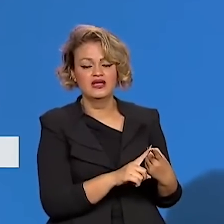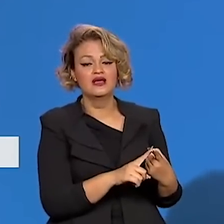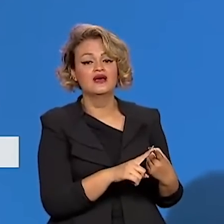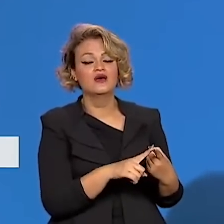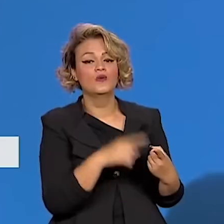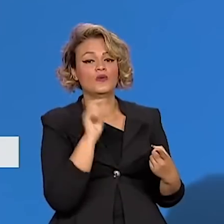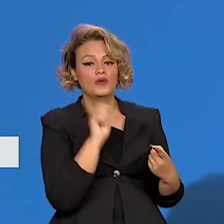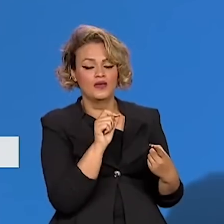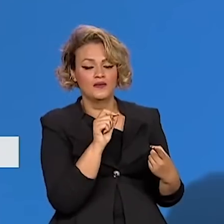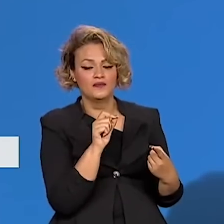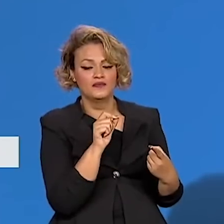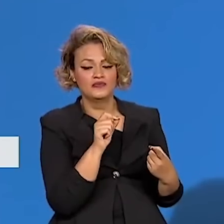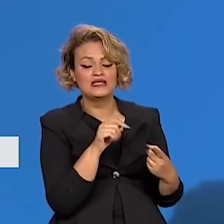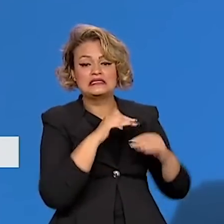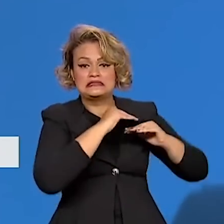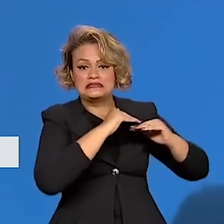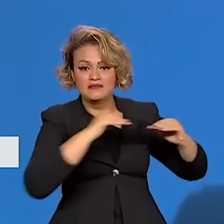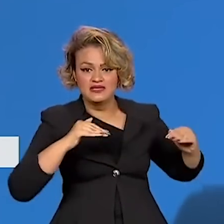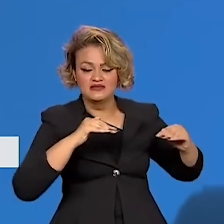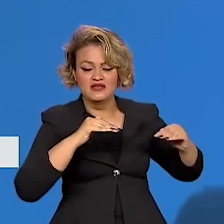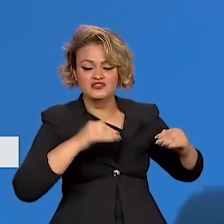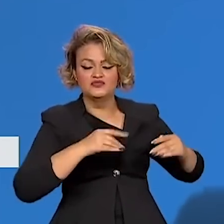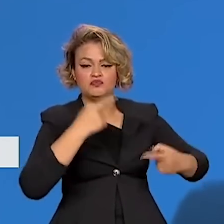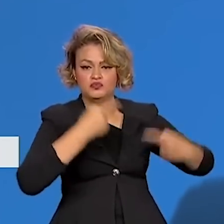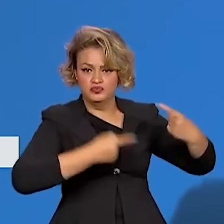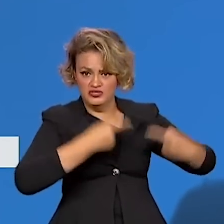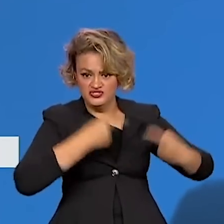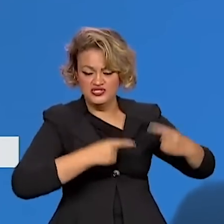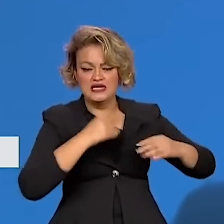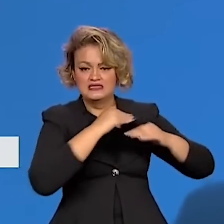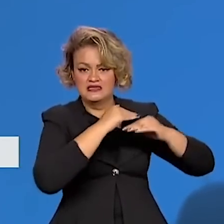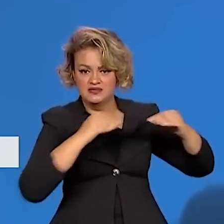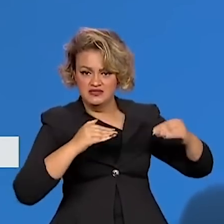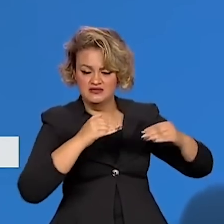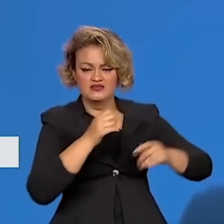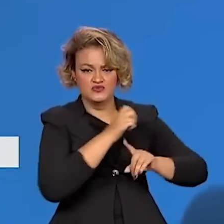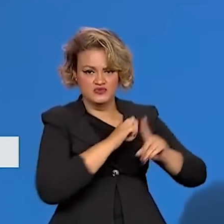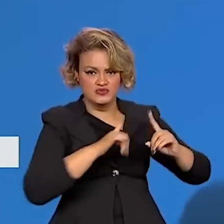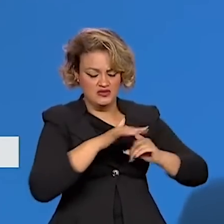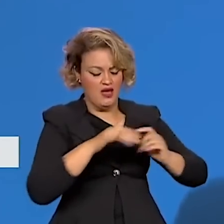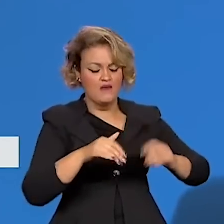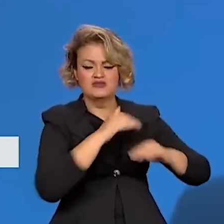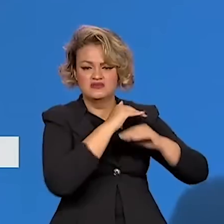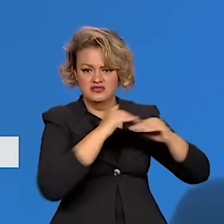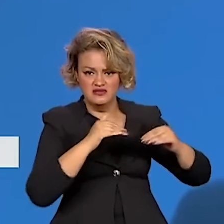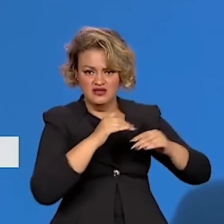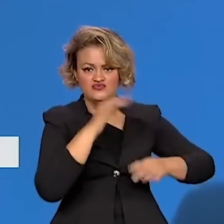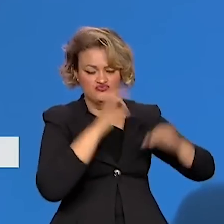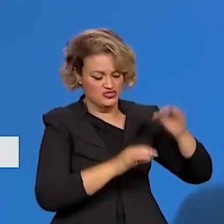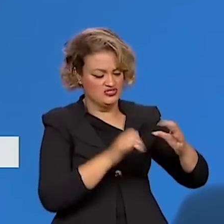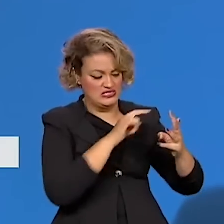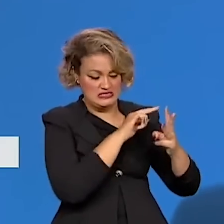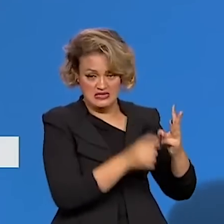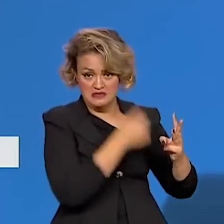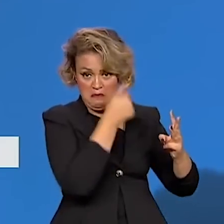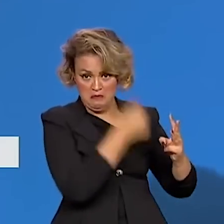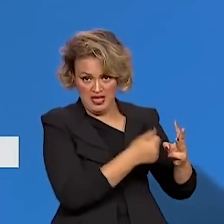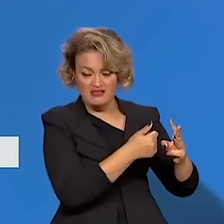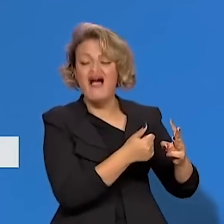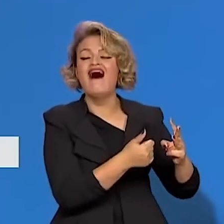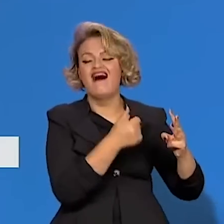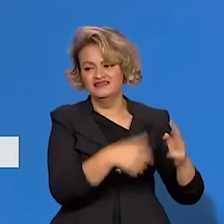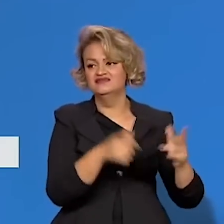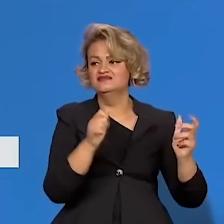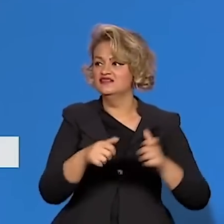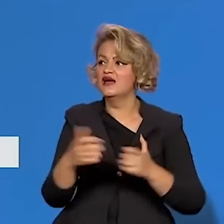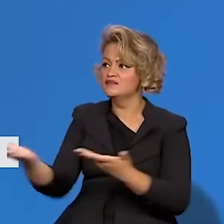tem que oferecer estabilidade política estabilidade social estabilidade jurídica essa